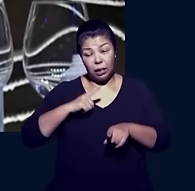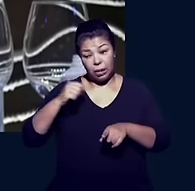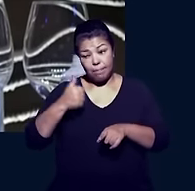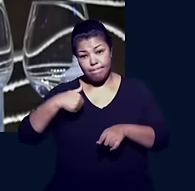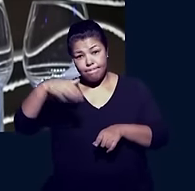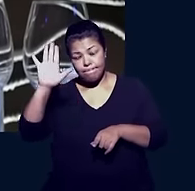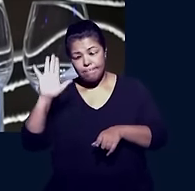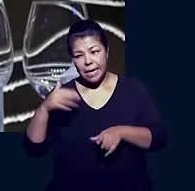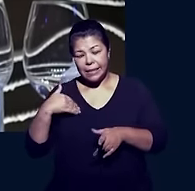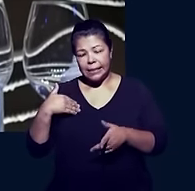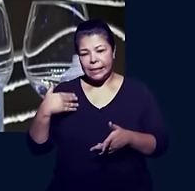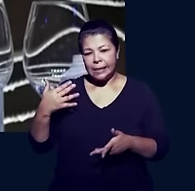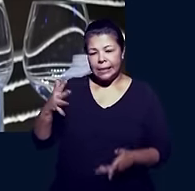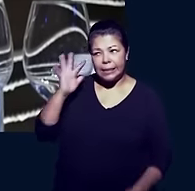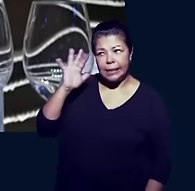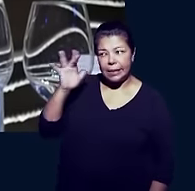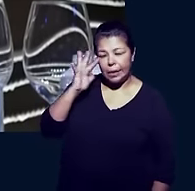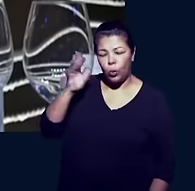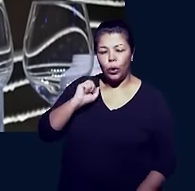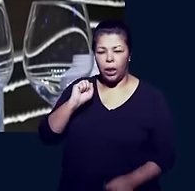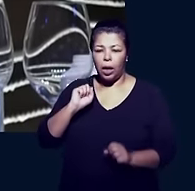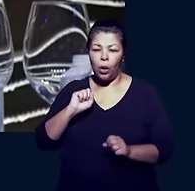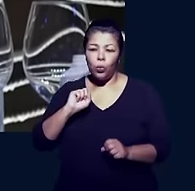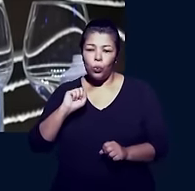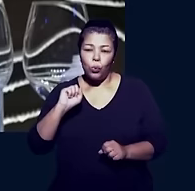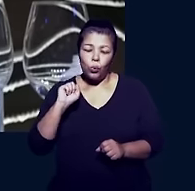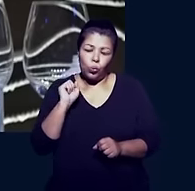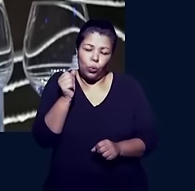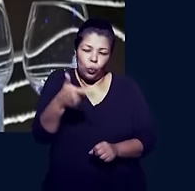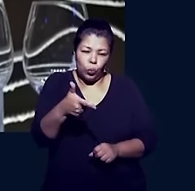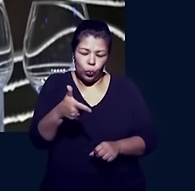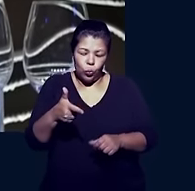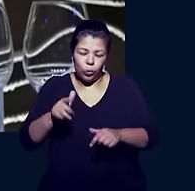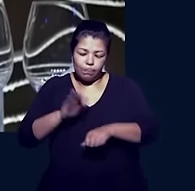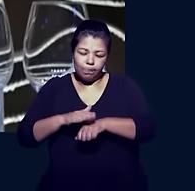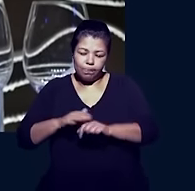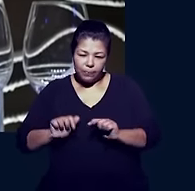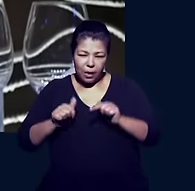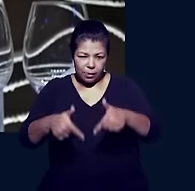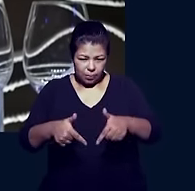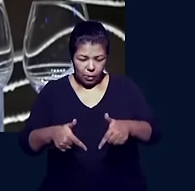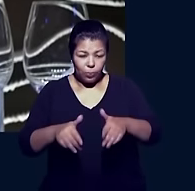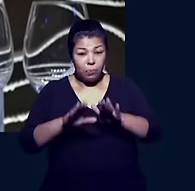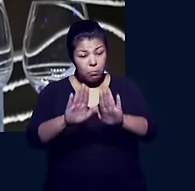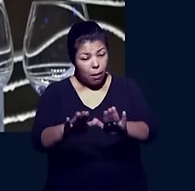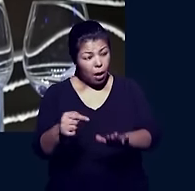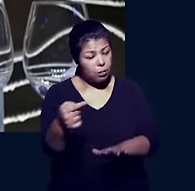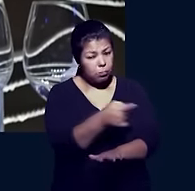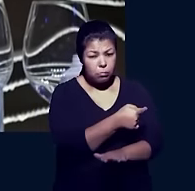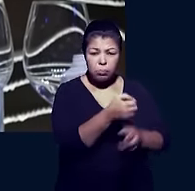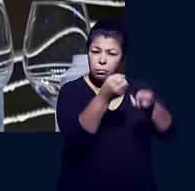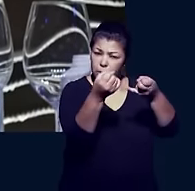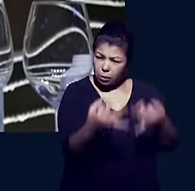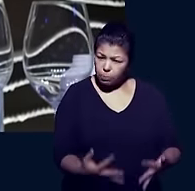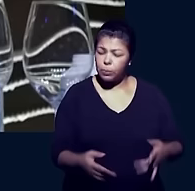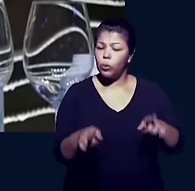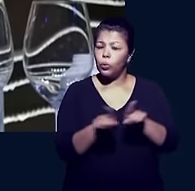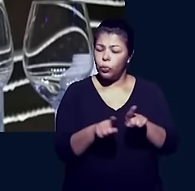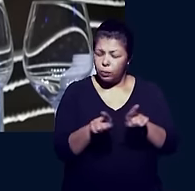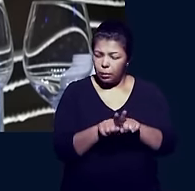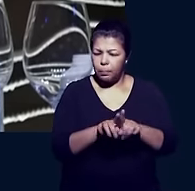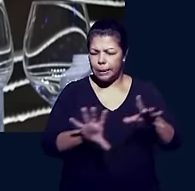maioria delas então a gente via um espaço para curva longa CD por outro lado o Rodrigo abordou um um ponto que é a